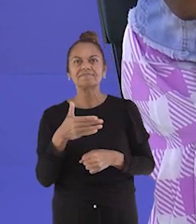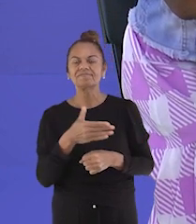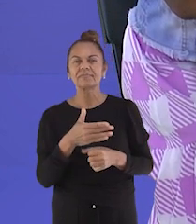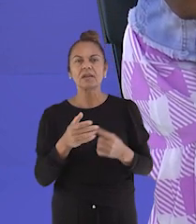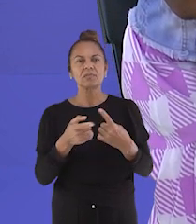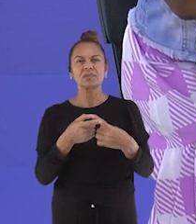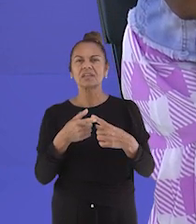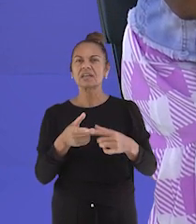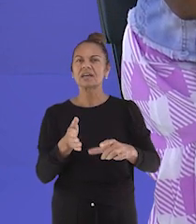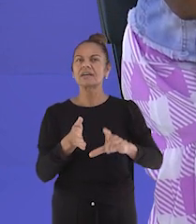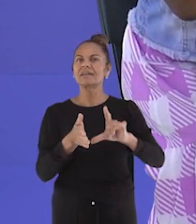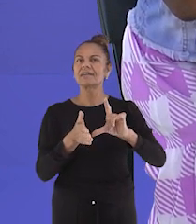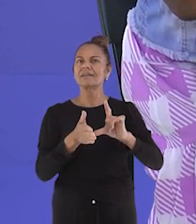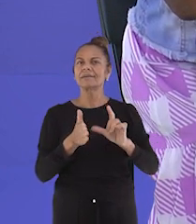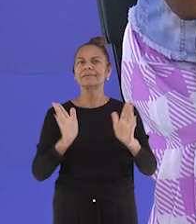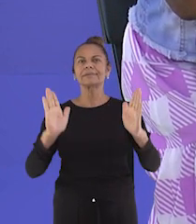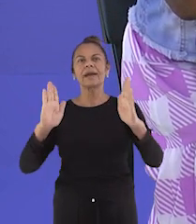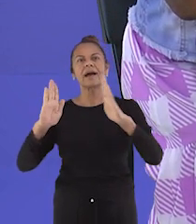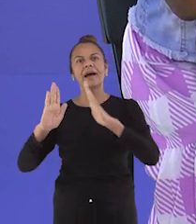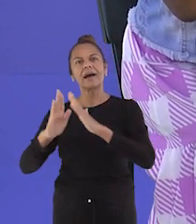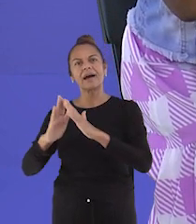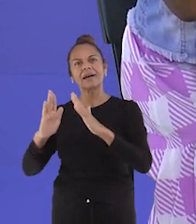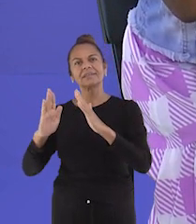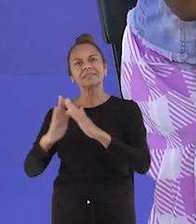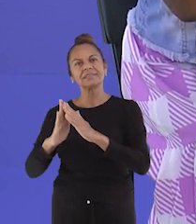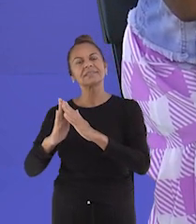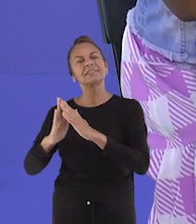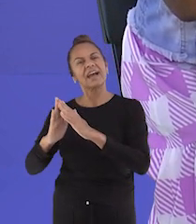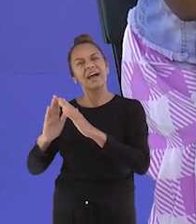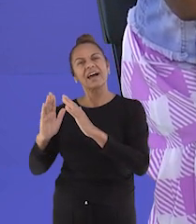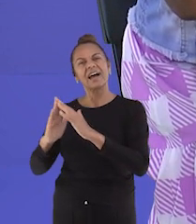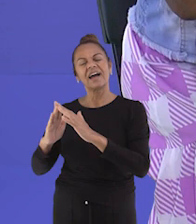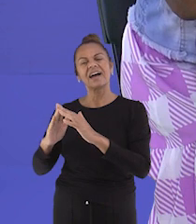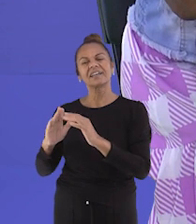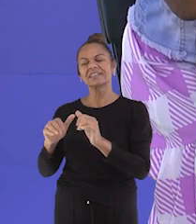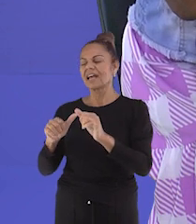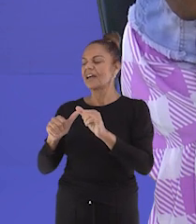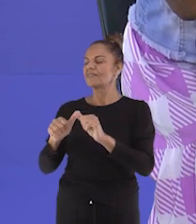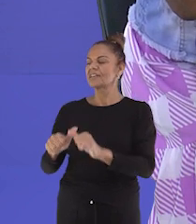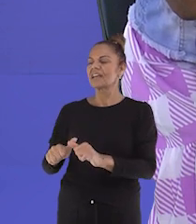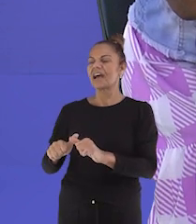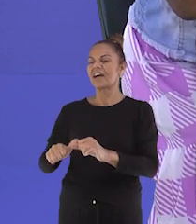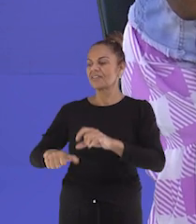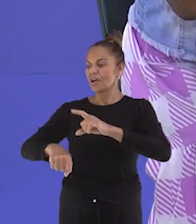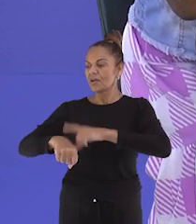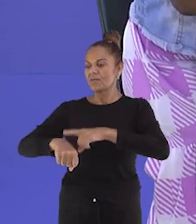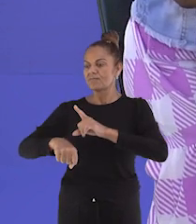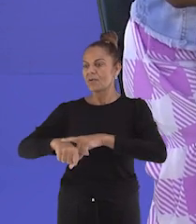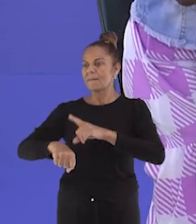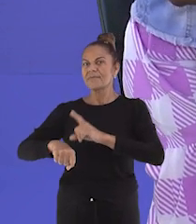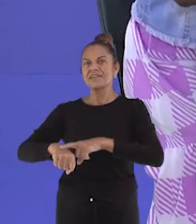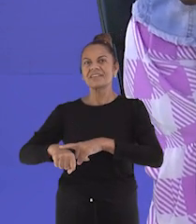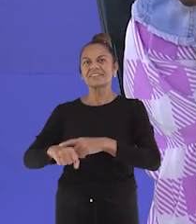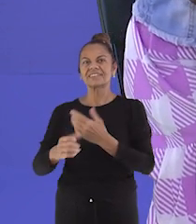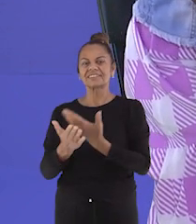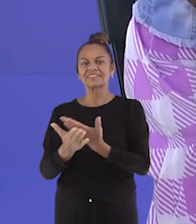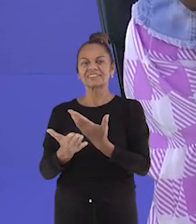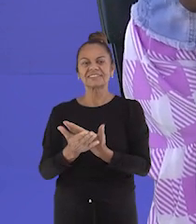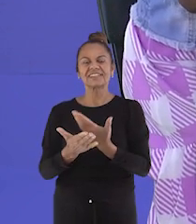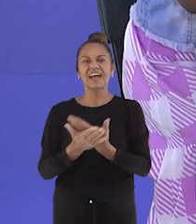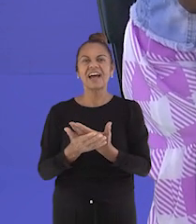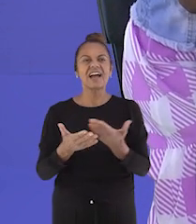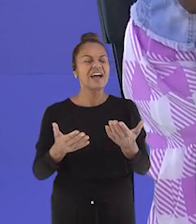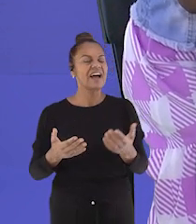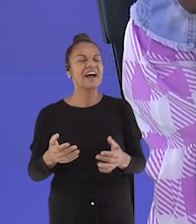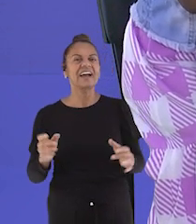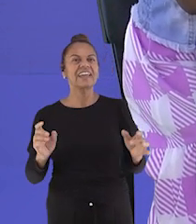trabalhava, ela ficava em casa, e ela ia, esperava o horário da aula para estudar. Ela chegava lá, aí vem professora, vem que